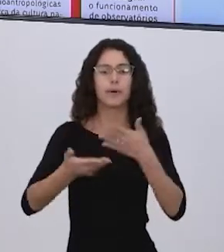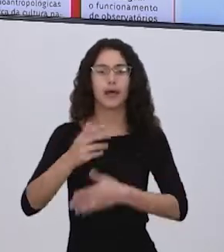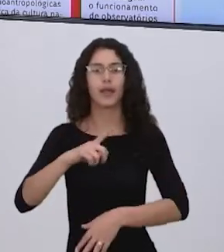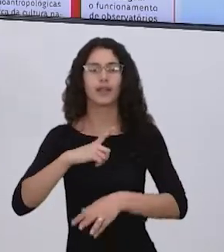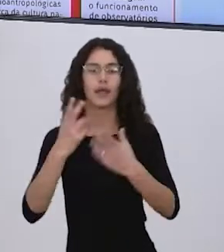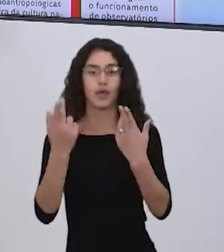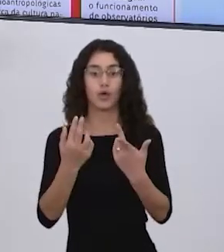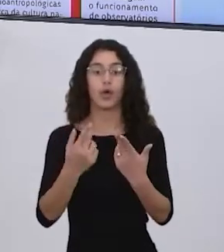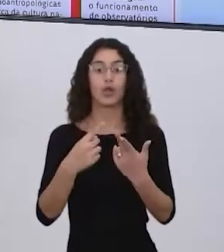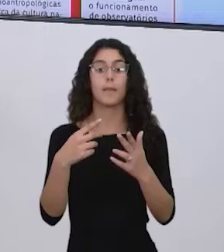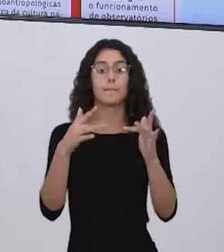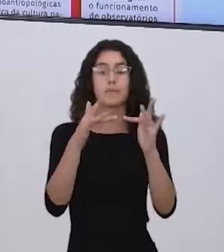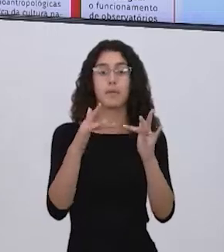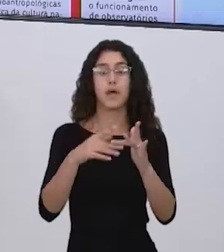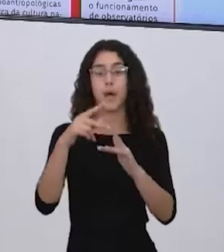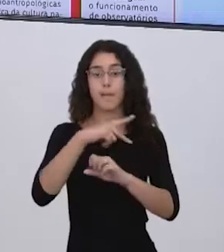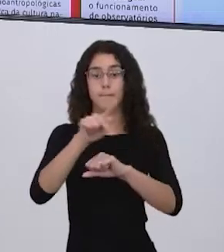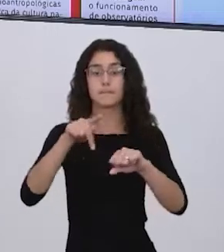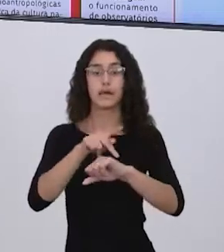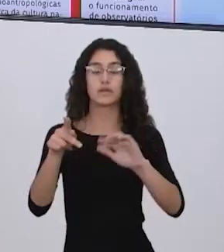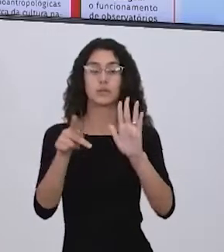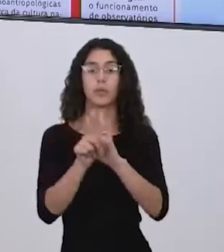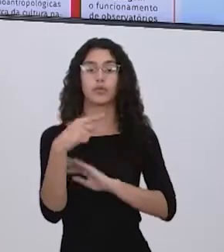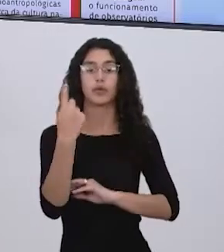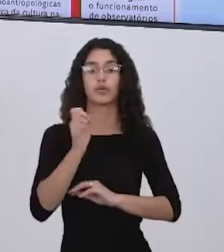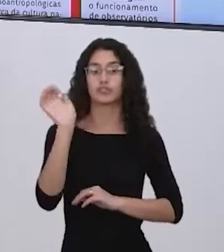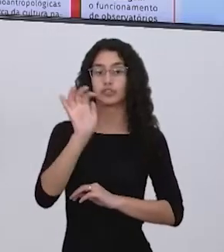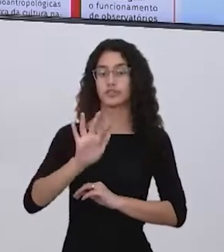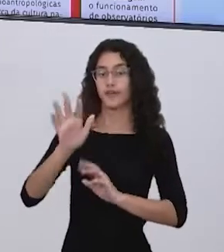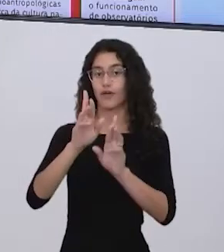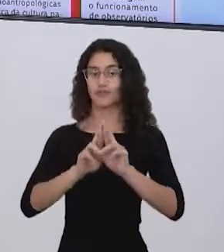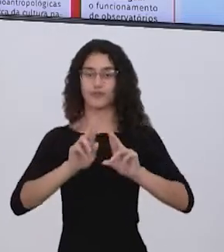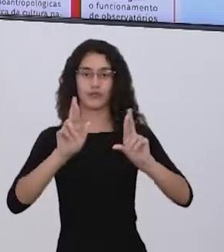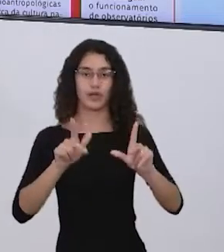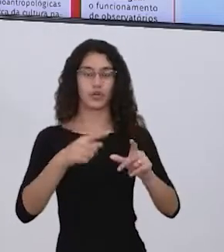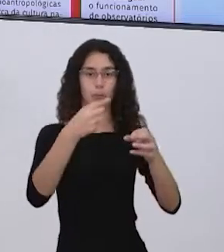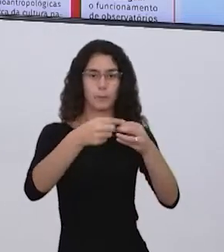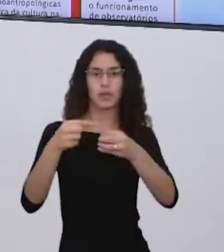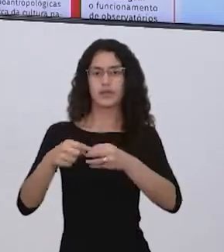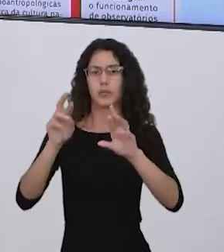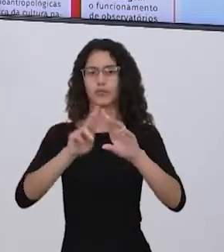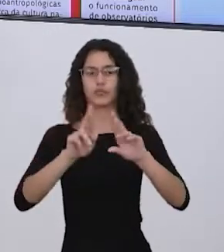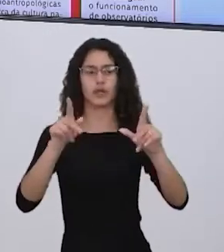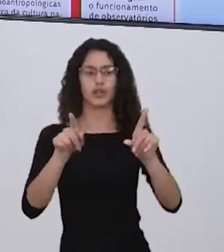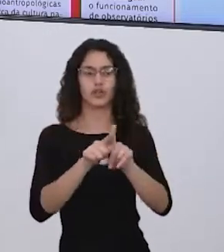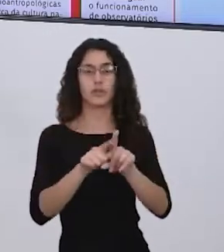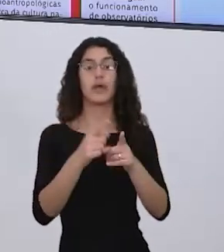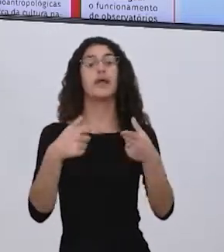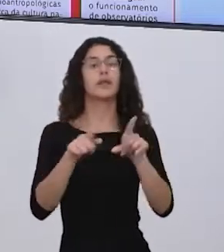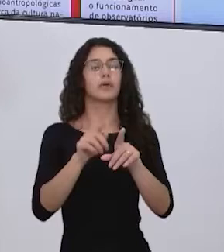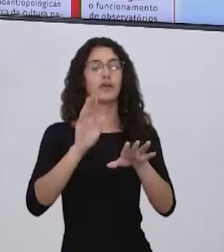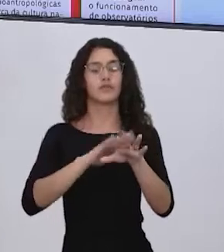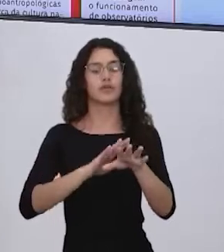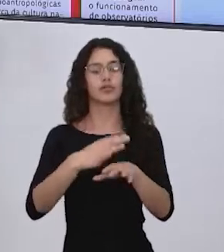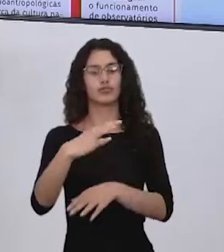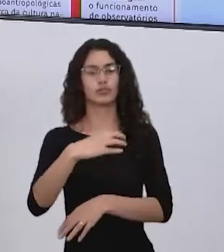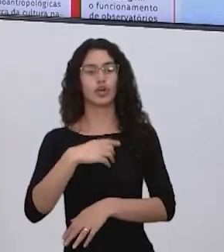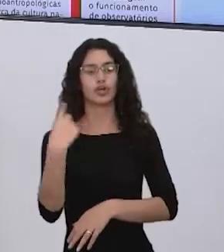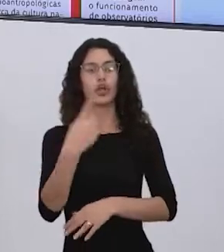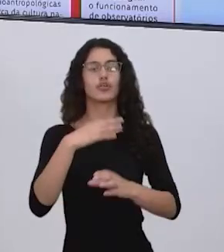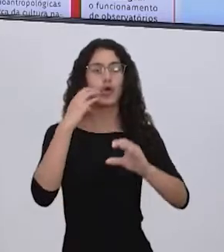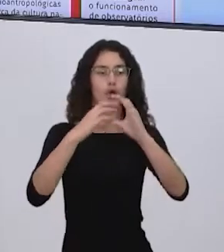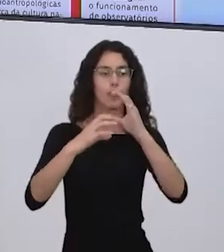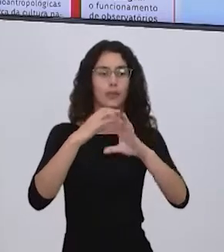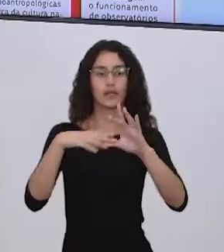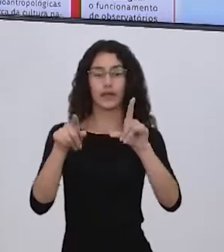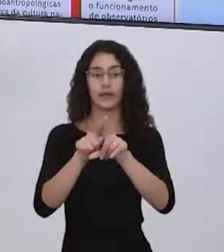enquanto pertencentes ao mesmo país, nós somos de estados diferentes, cidades diferentes. E isso também faz com que a maneira com que a gente se